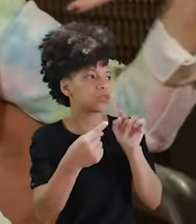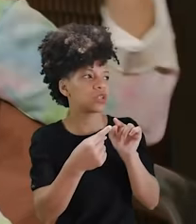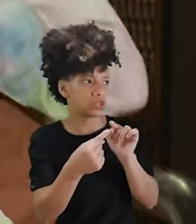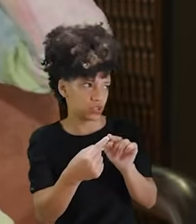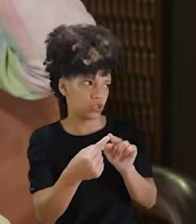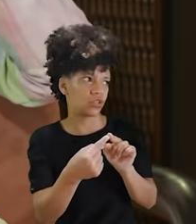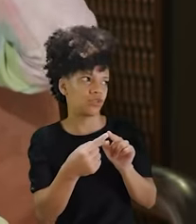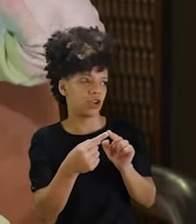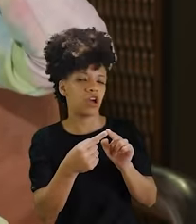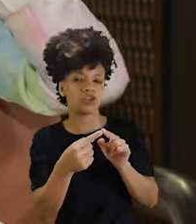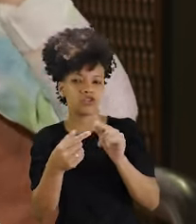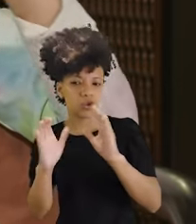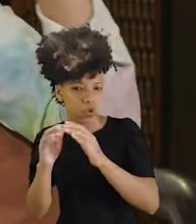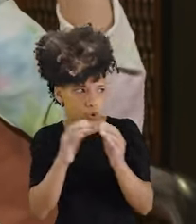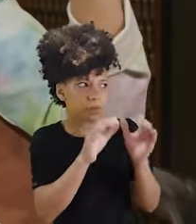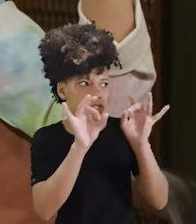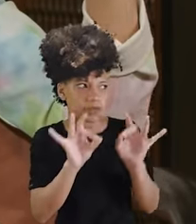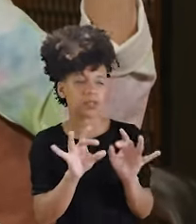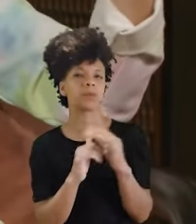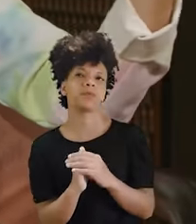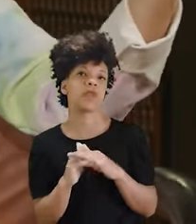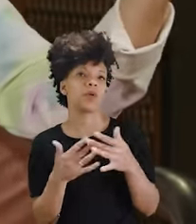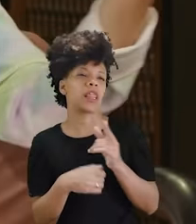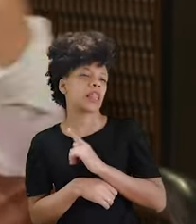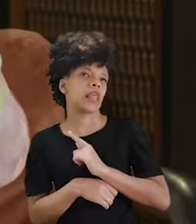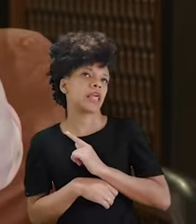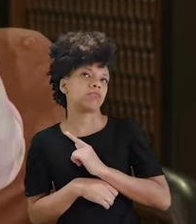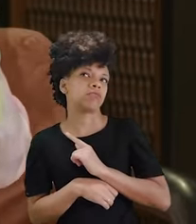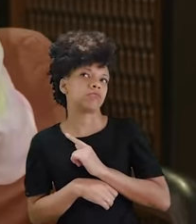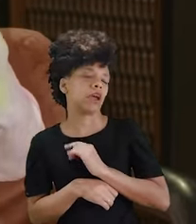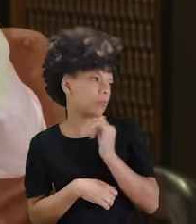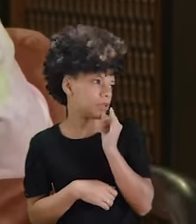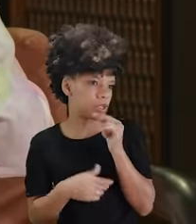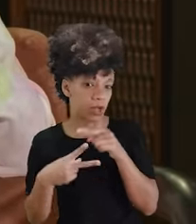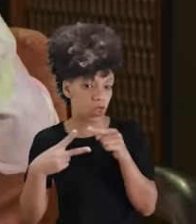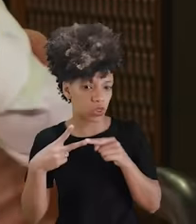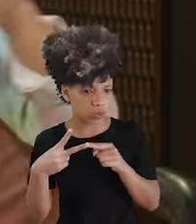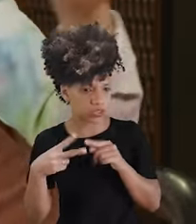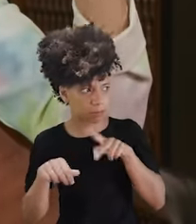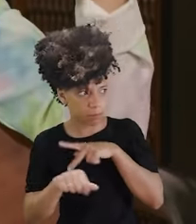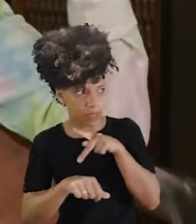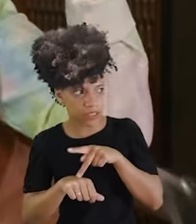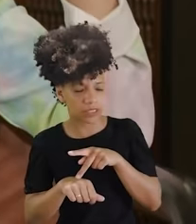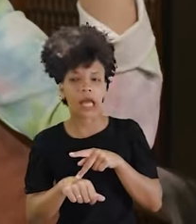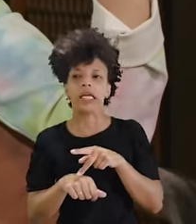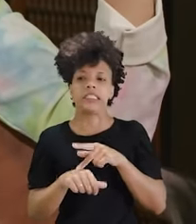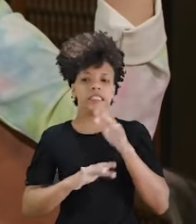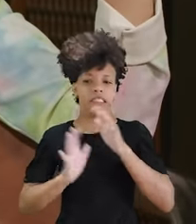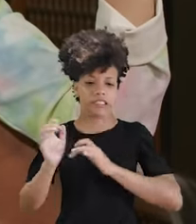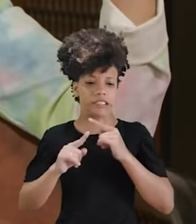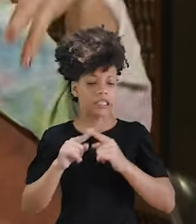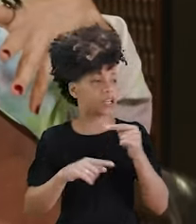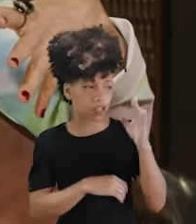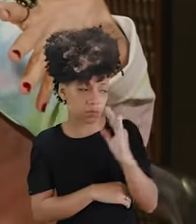para um tipo de passageiros quando tem tipo duas nacionalidades somente aí então não